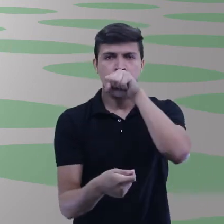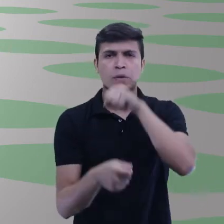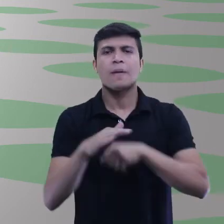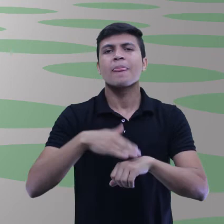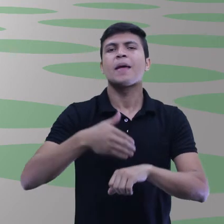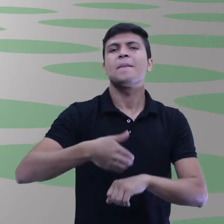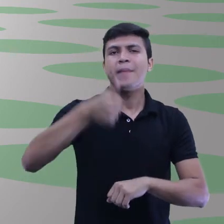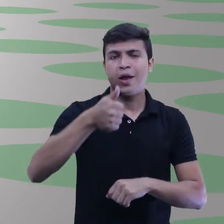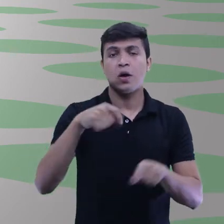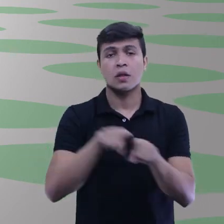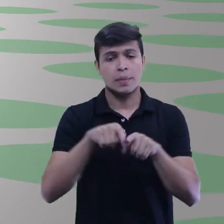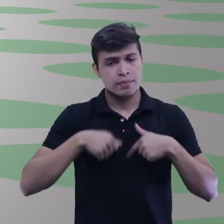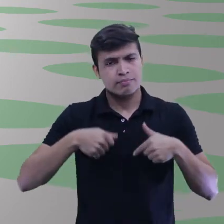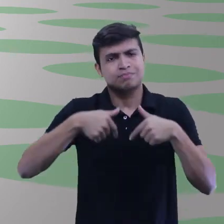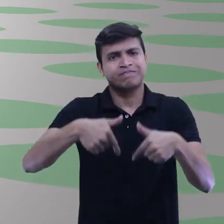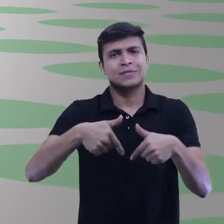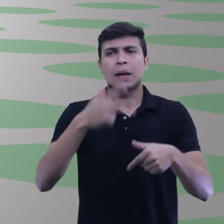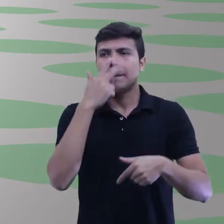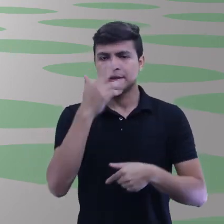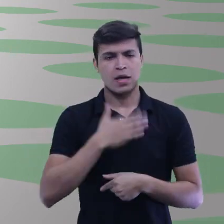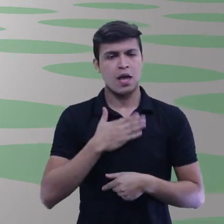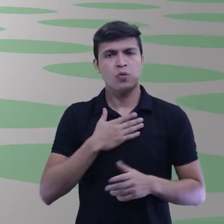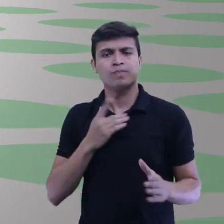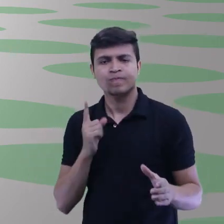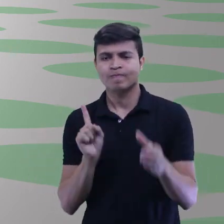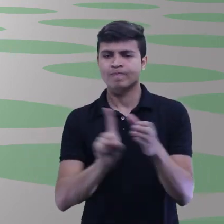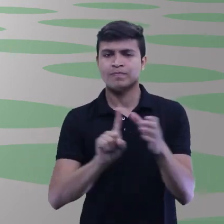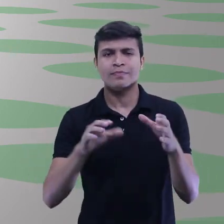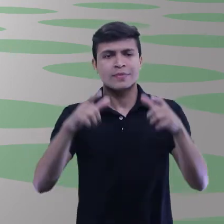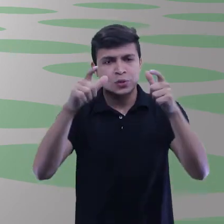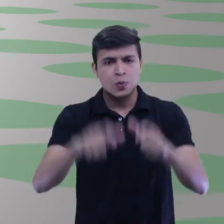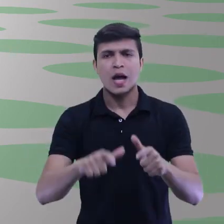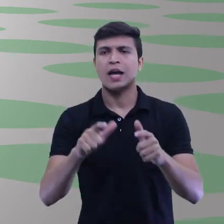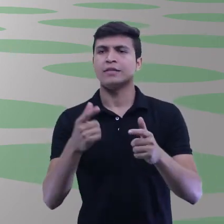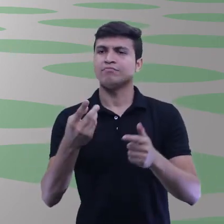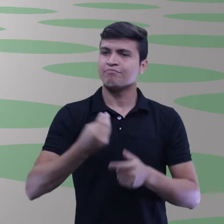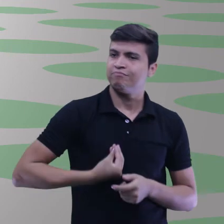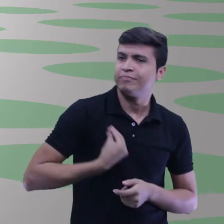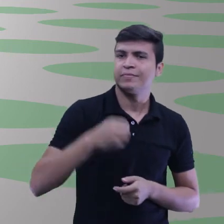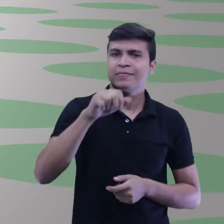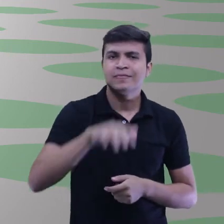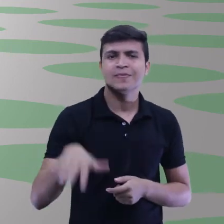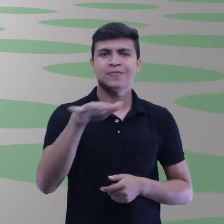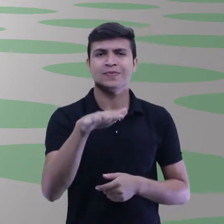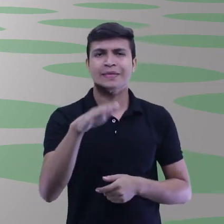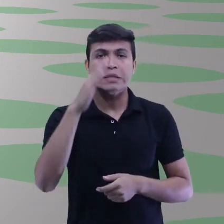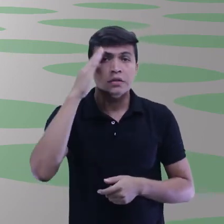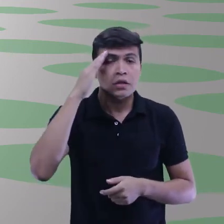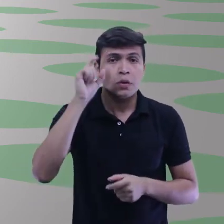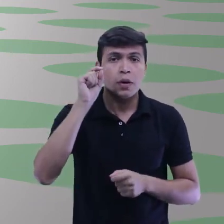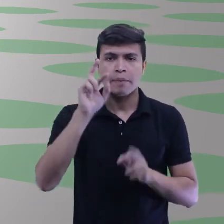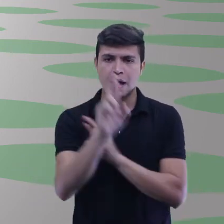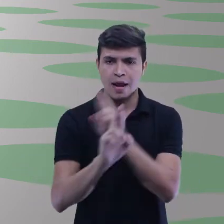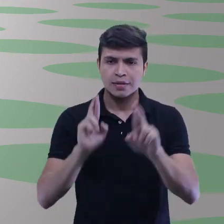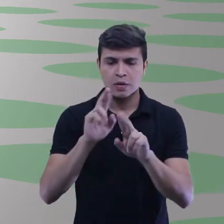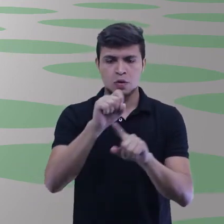sustentabilidade. Exercer a cidadania a partir do sentimento de pertencimento, ou seja, a partir da sua realidade. Compreendendo